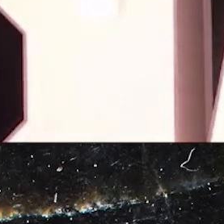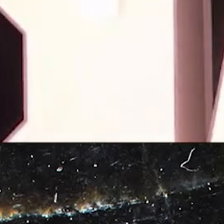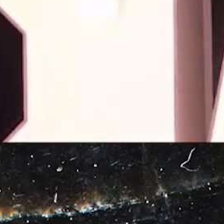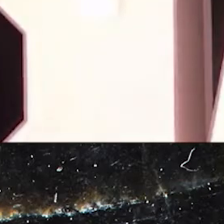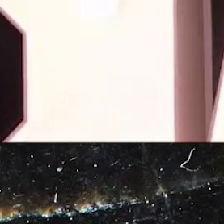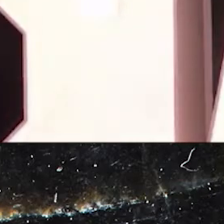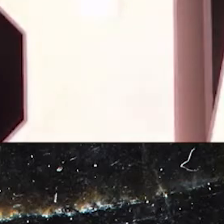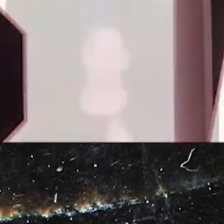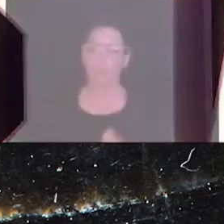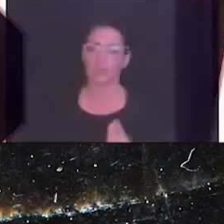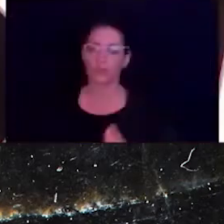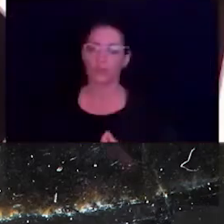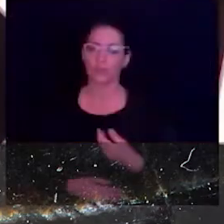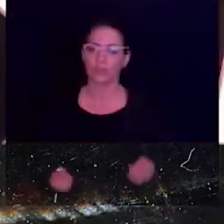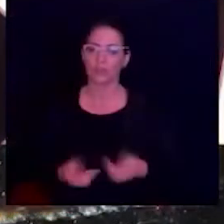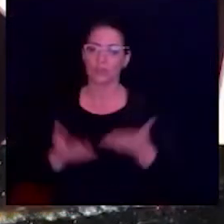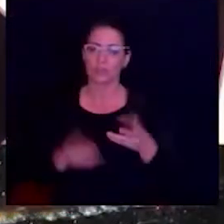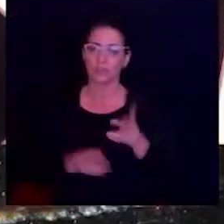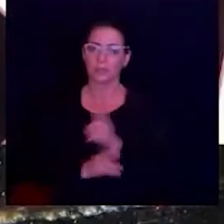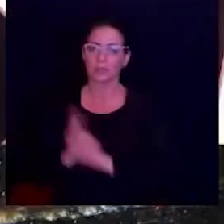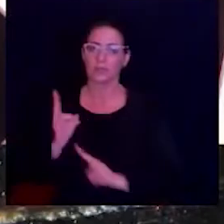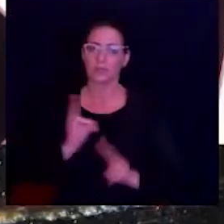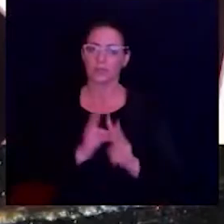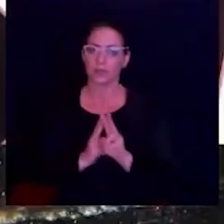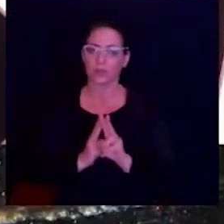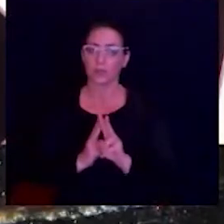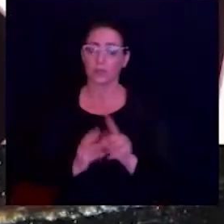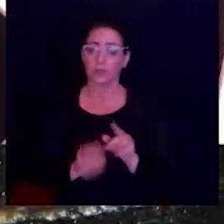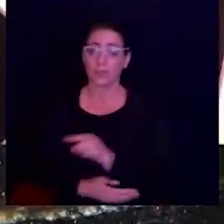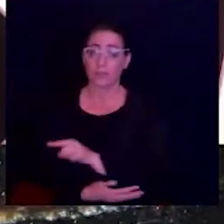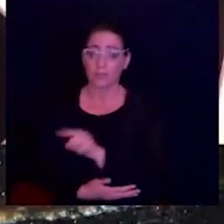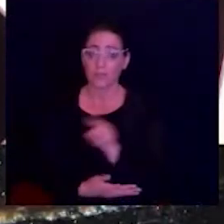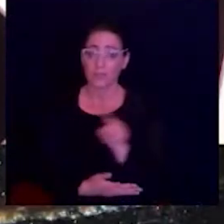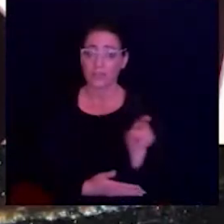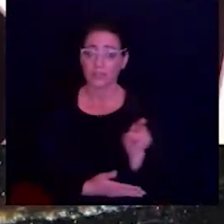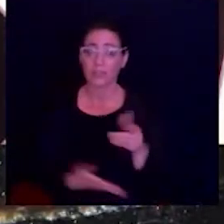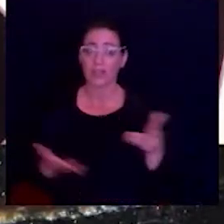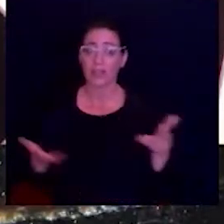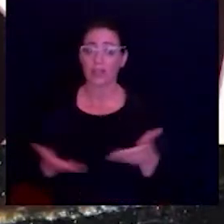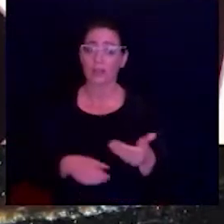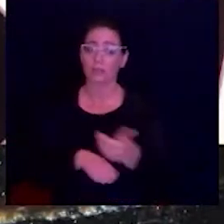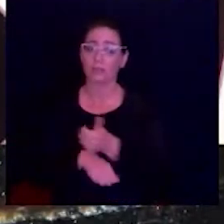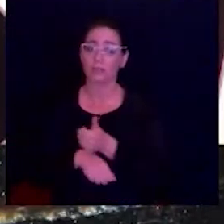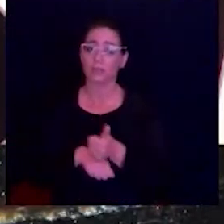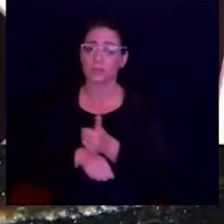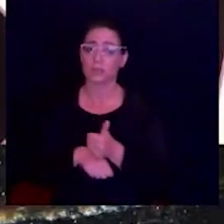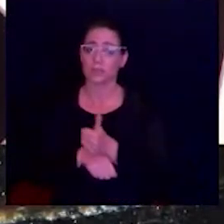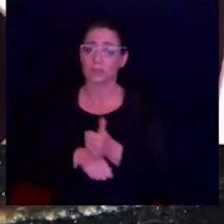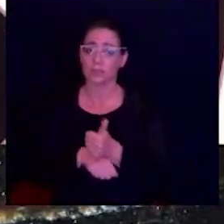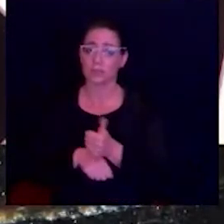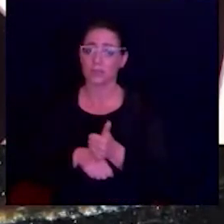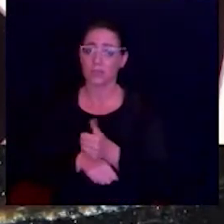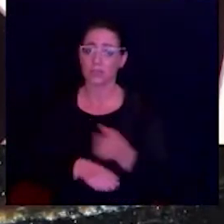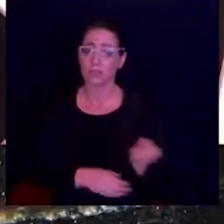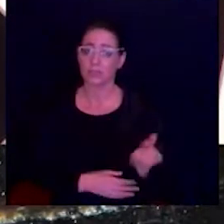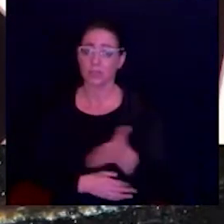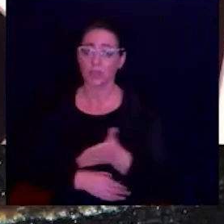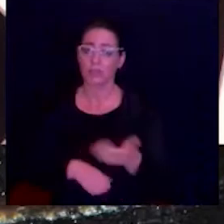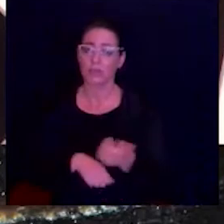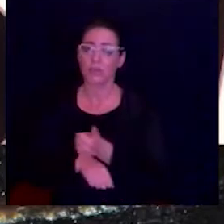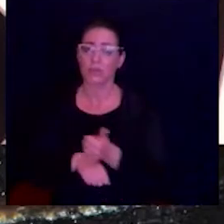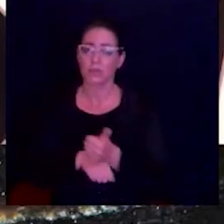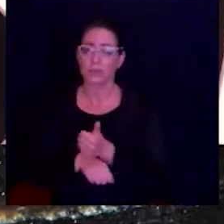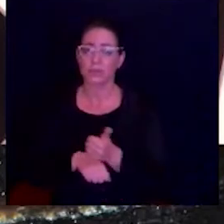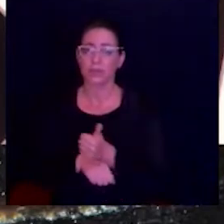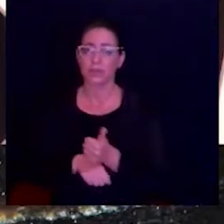de colação de grau online. E a vocês, agora profissionais, novos profissionais,